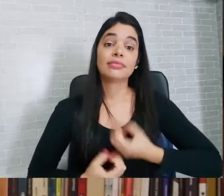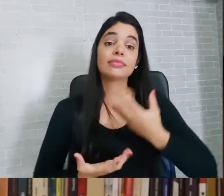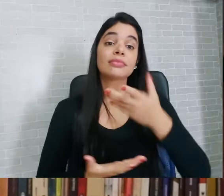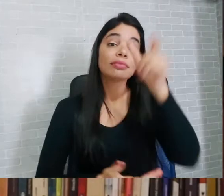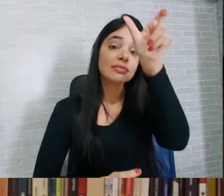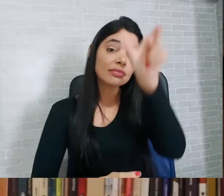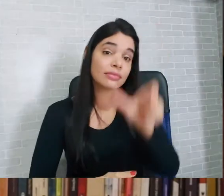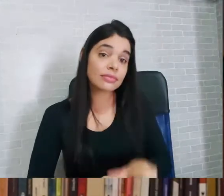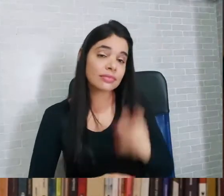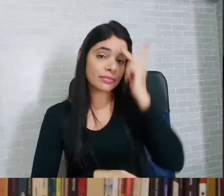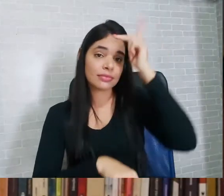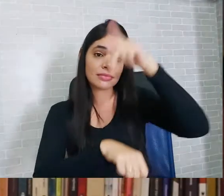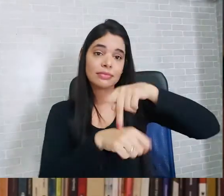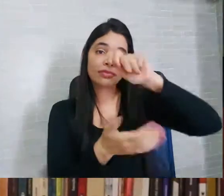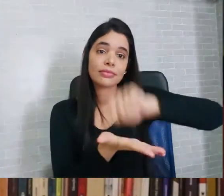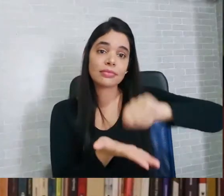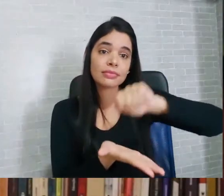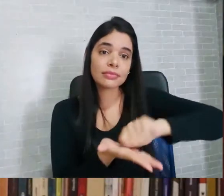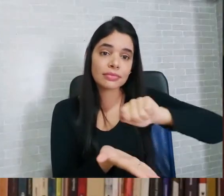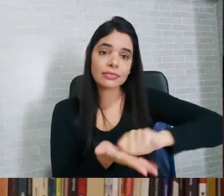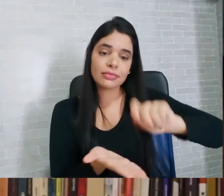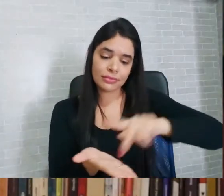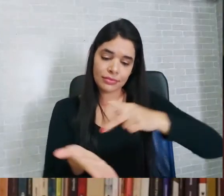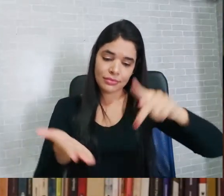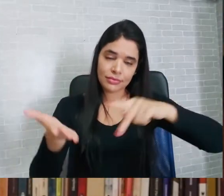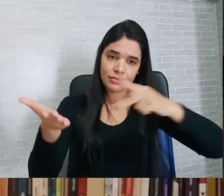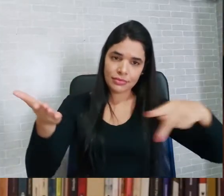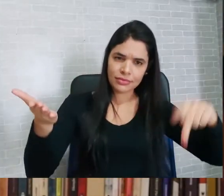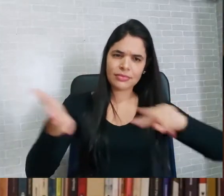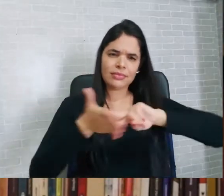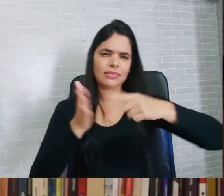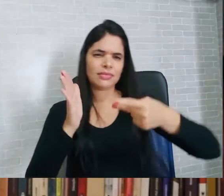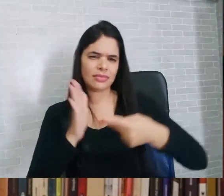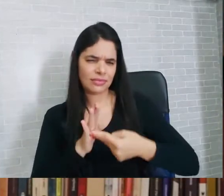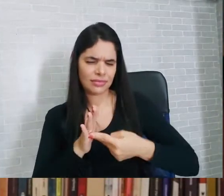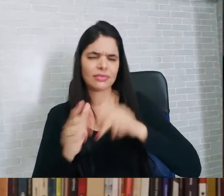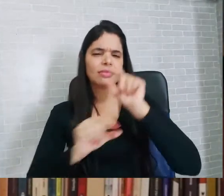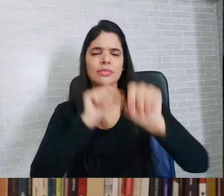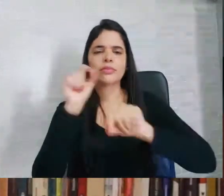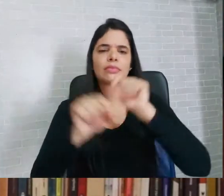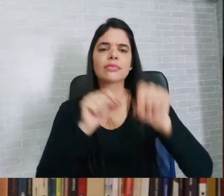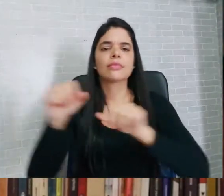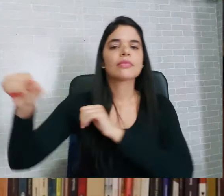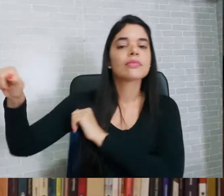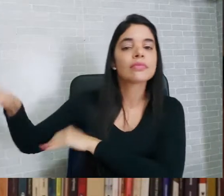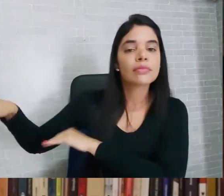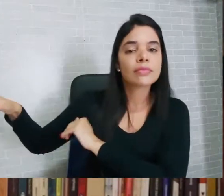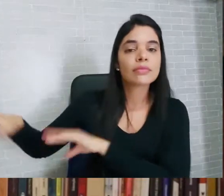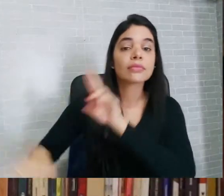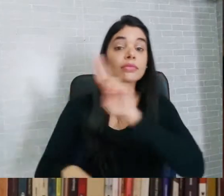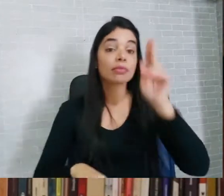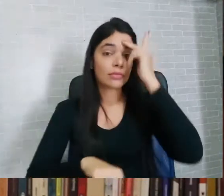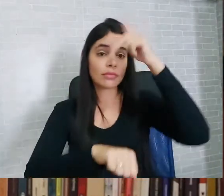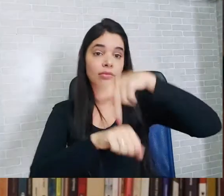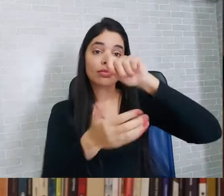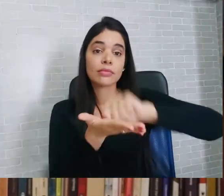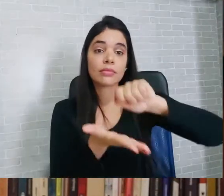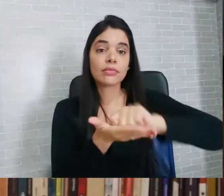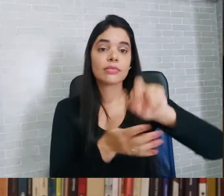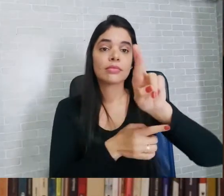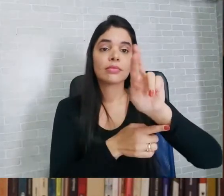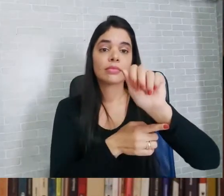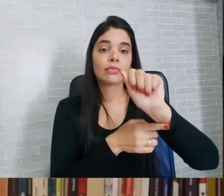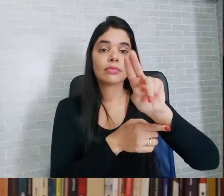sobre a poesia da Guiana, ou o que seria essa poesia guianense. Raul Philippe Danault,